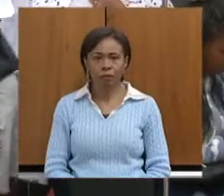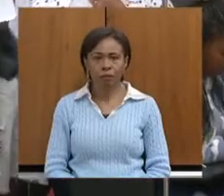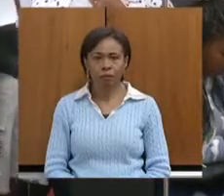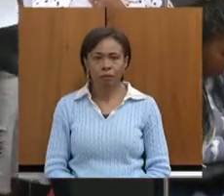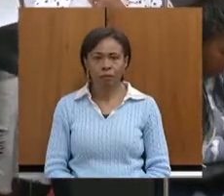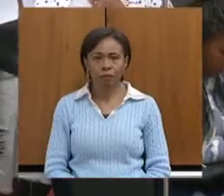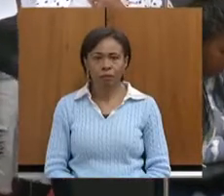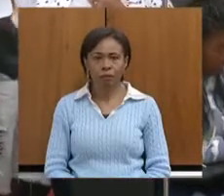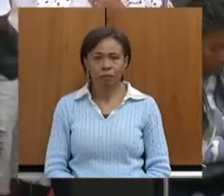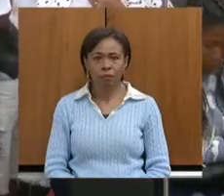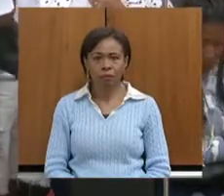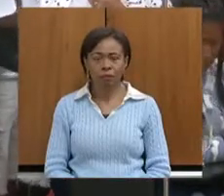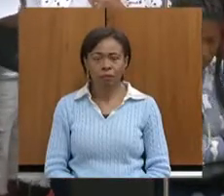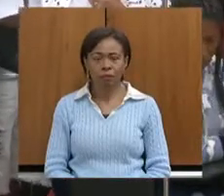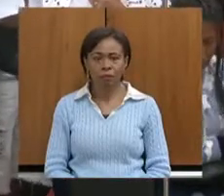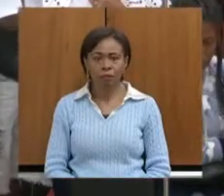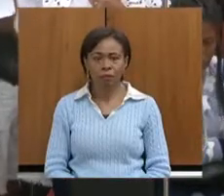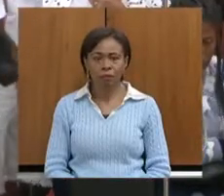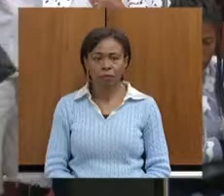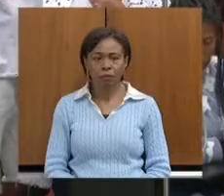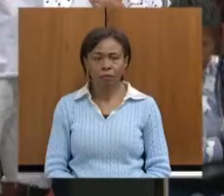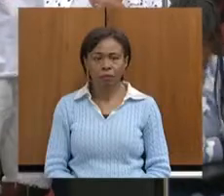E aí